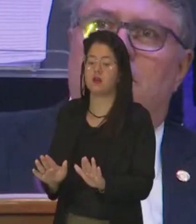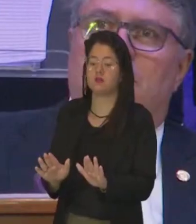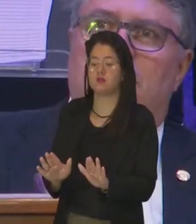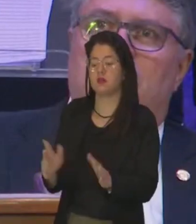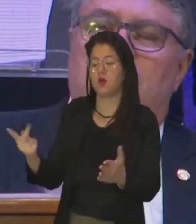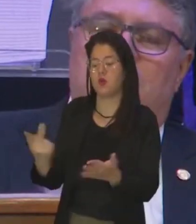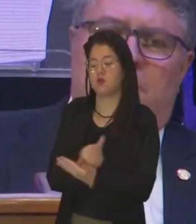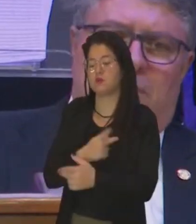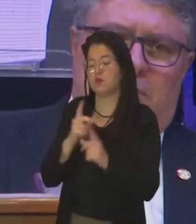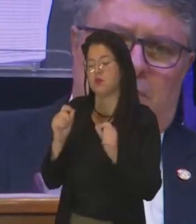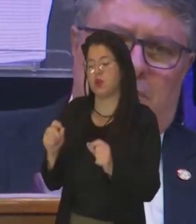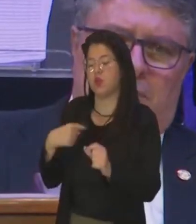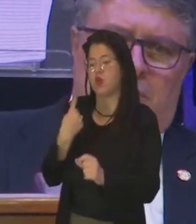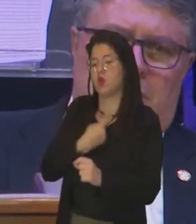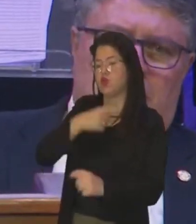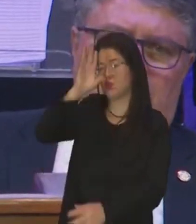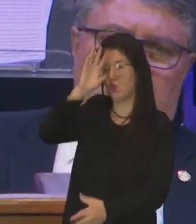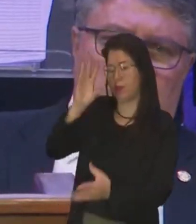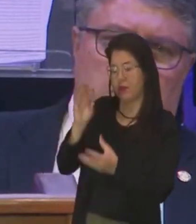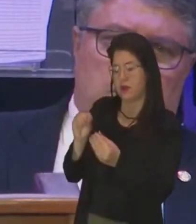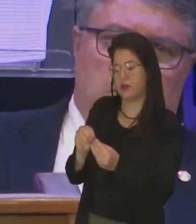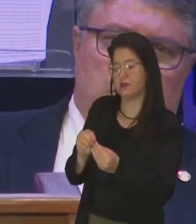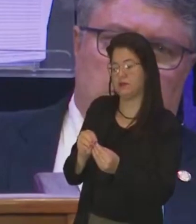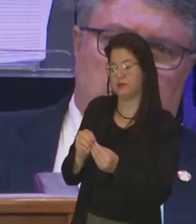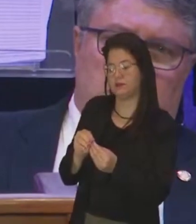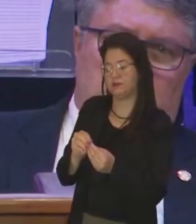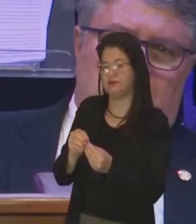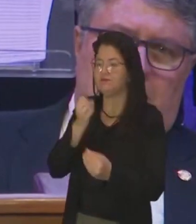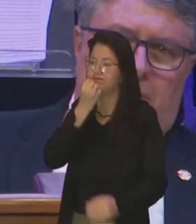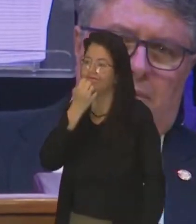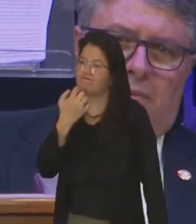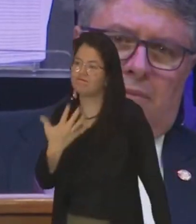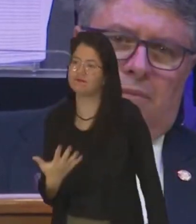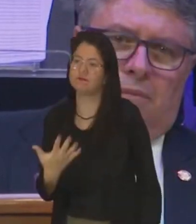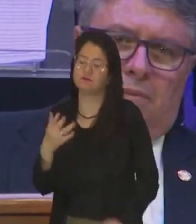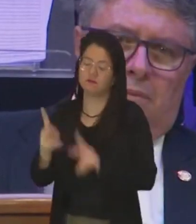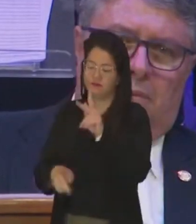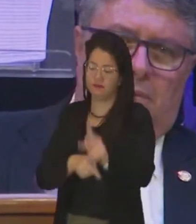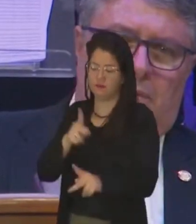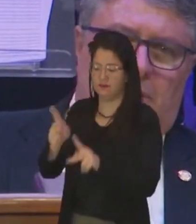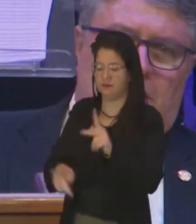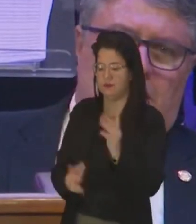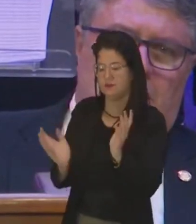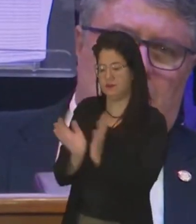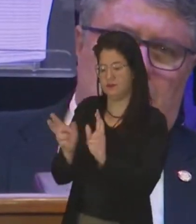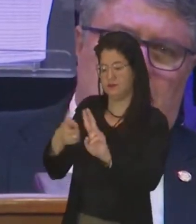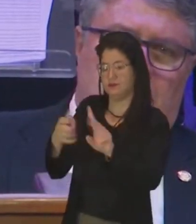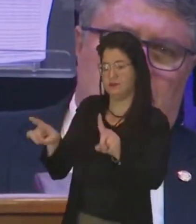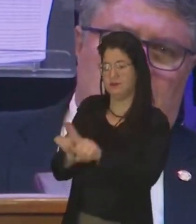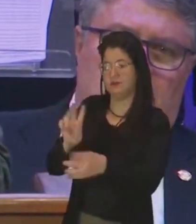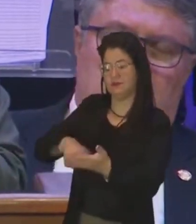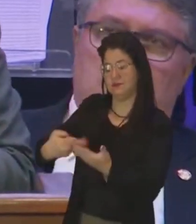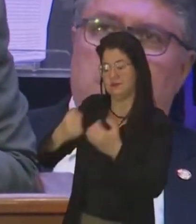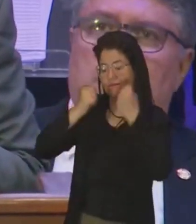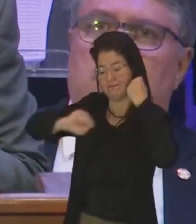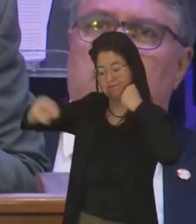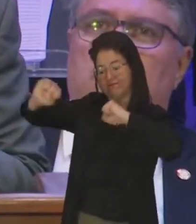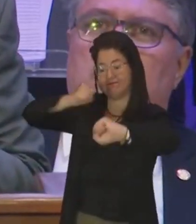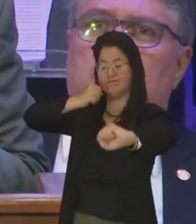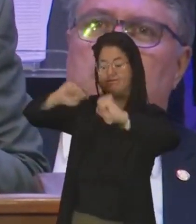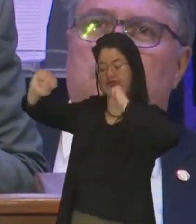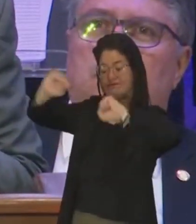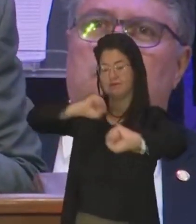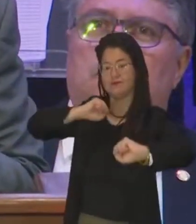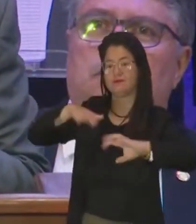cá, nós entendemos que seria muito bom para o povo xerente ter os salmos. Então, nós